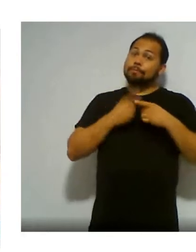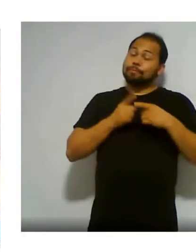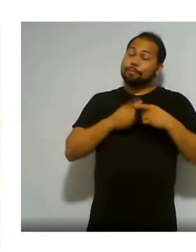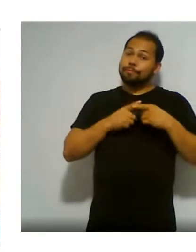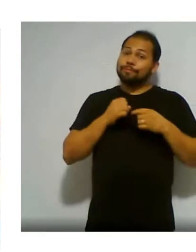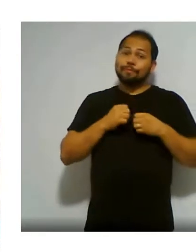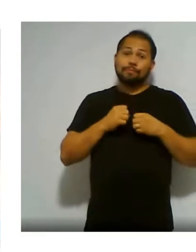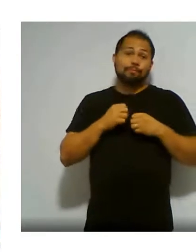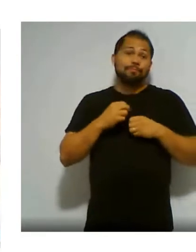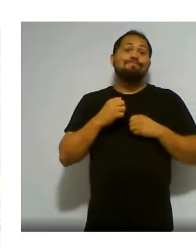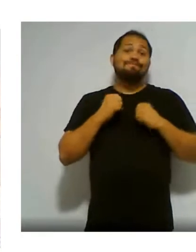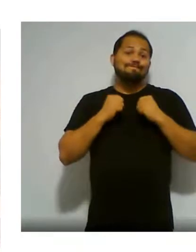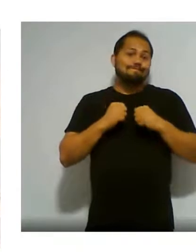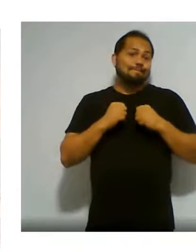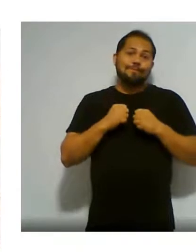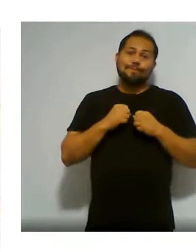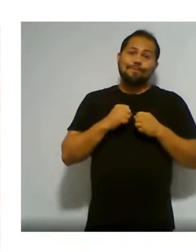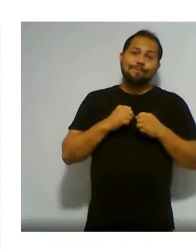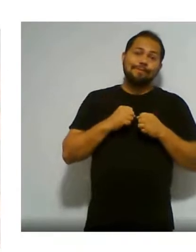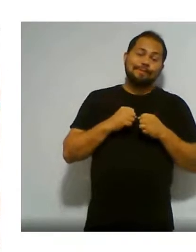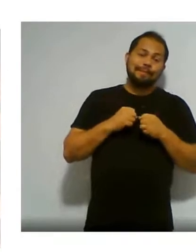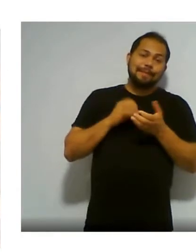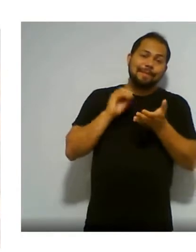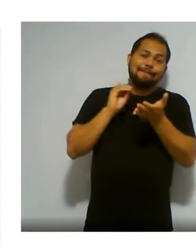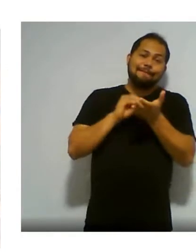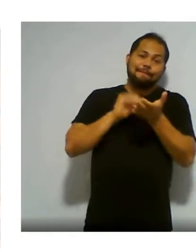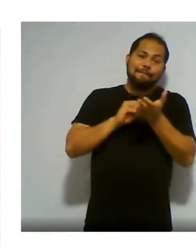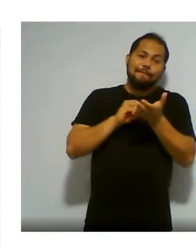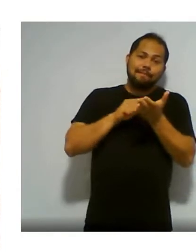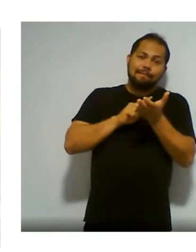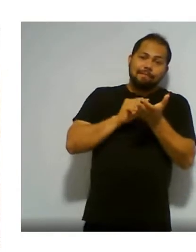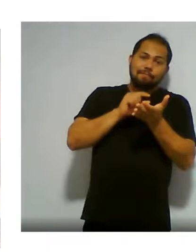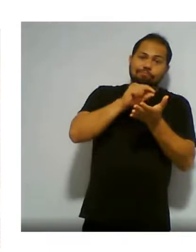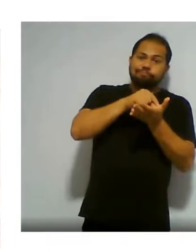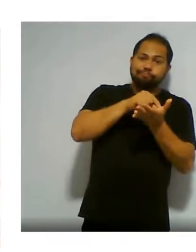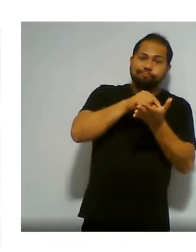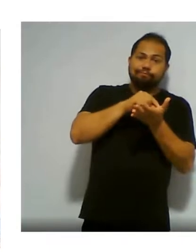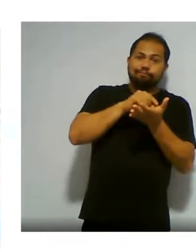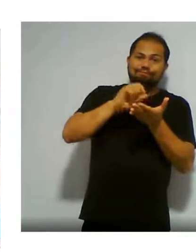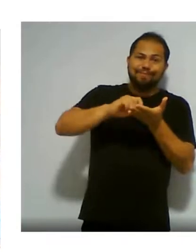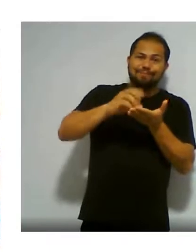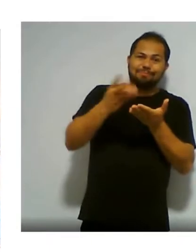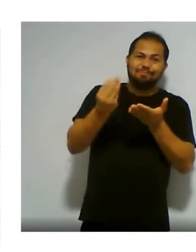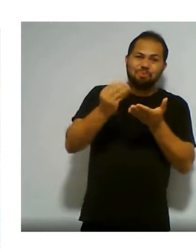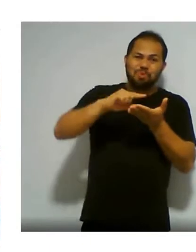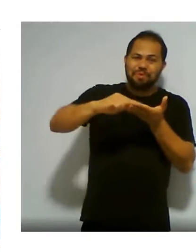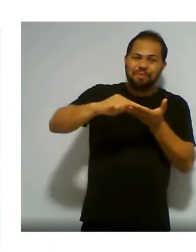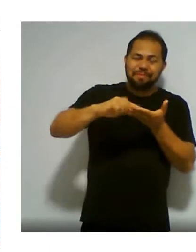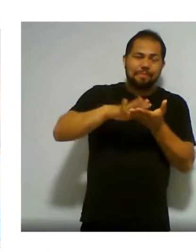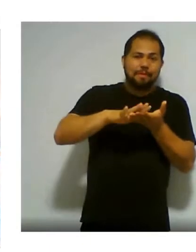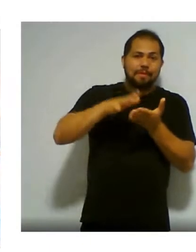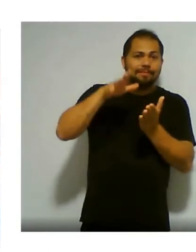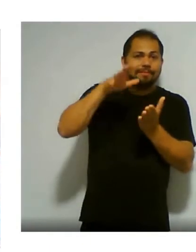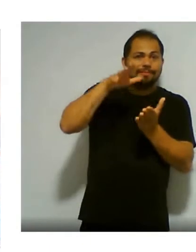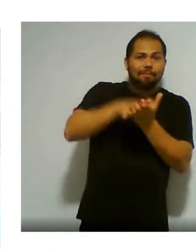acabar causando um desnível, ficar mais pasta térmica em um local do que em outro. E aí quando você pressionar vai ficar